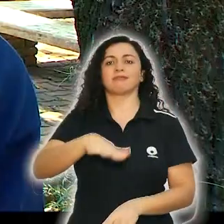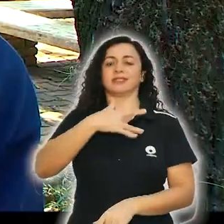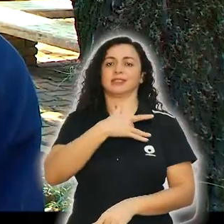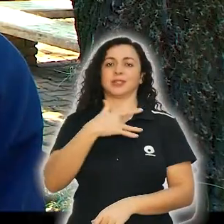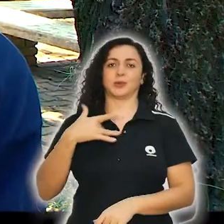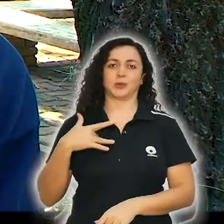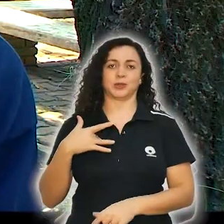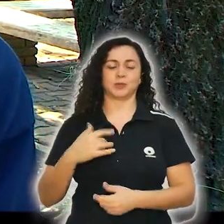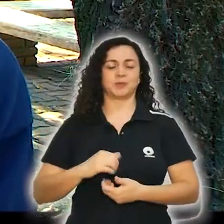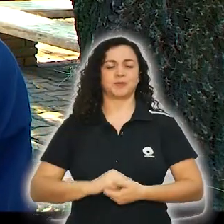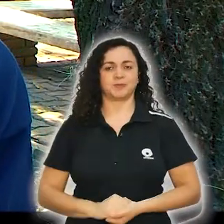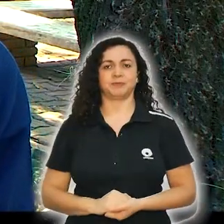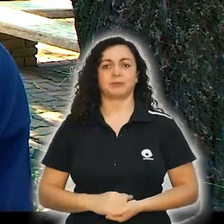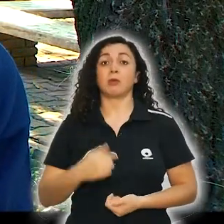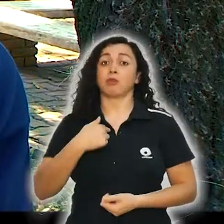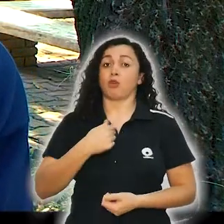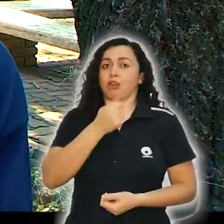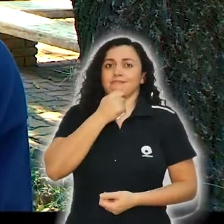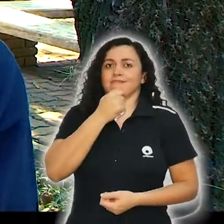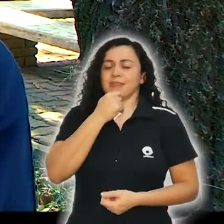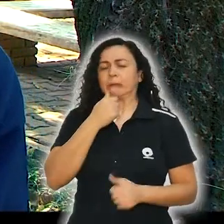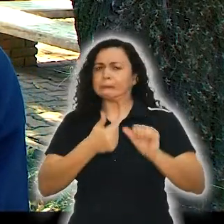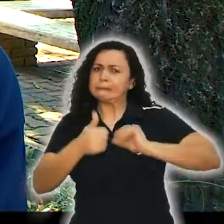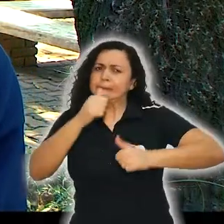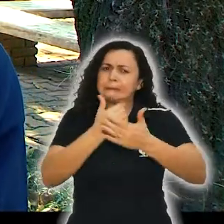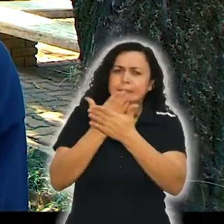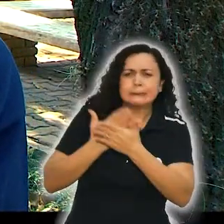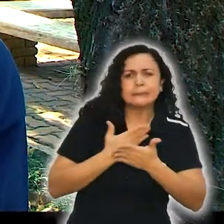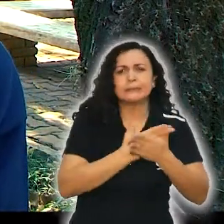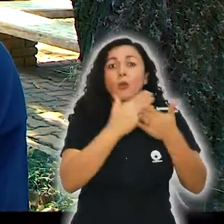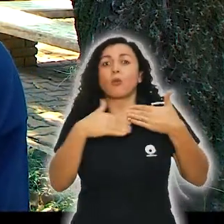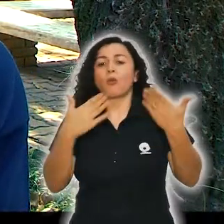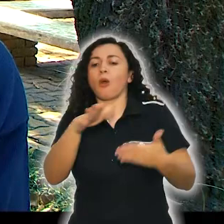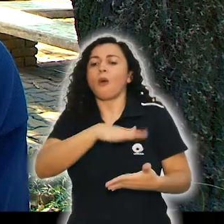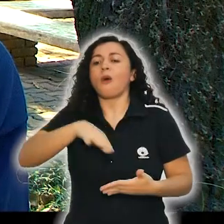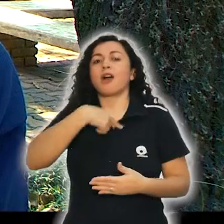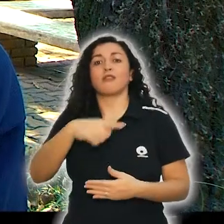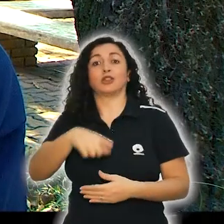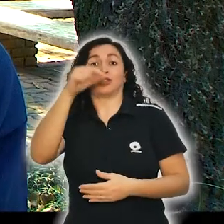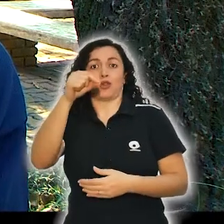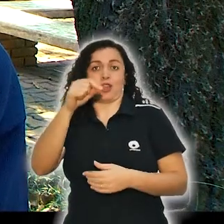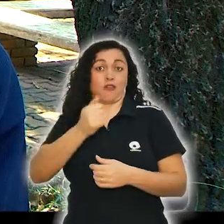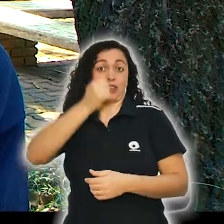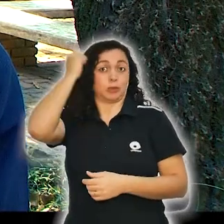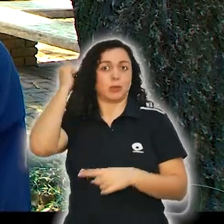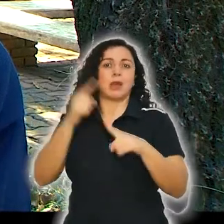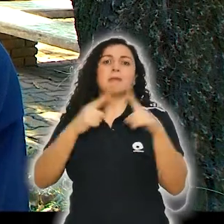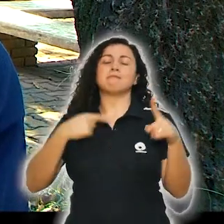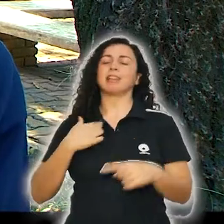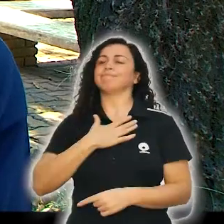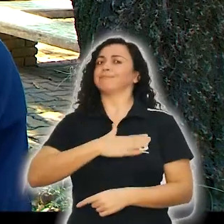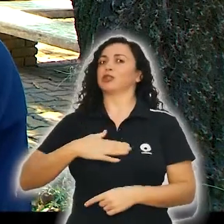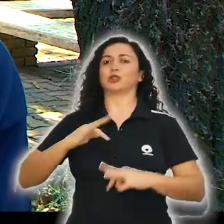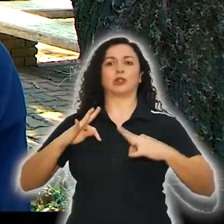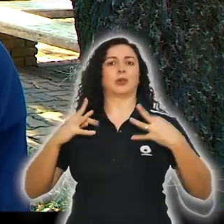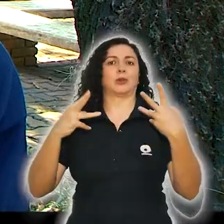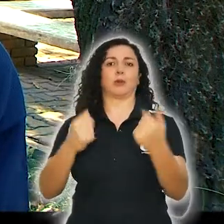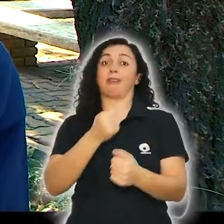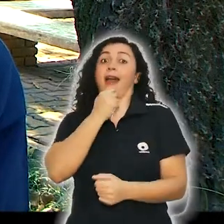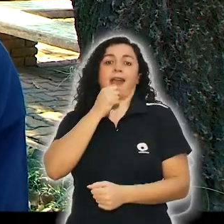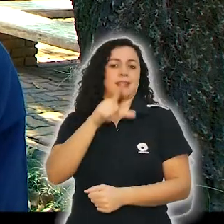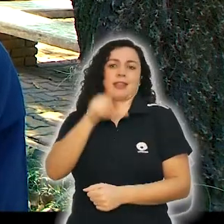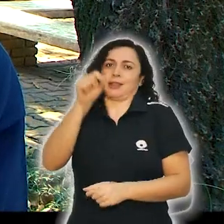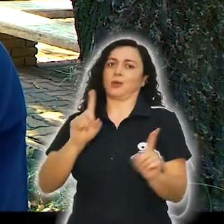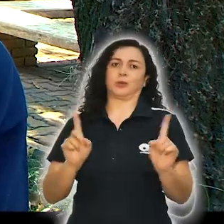ainda estou avaliando as áreas que eu pretendo prestar para o vestibular, mas de qualquer forma eu gostei muito dessas áreas. Eu ainda não tomei uma